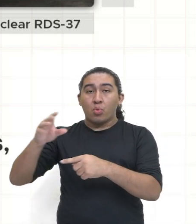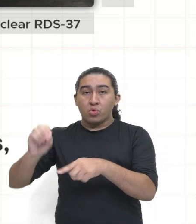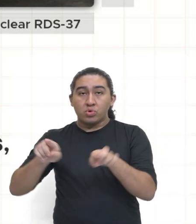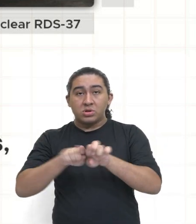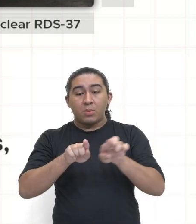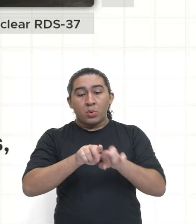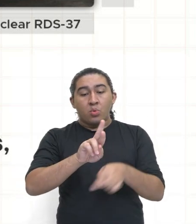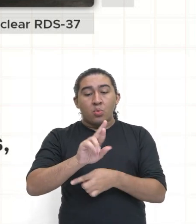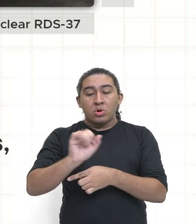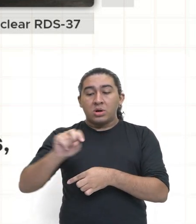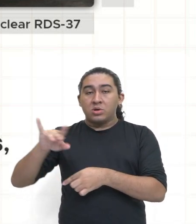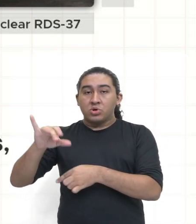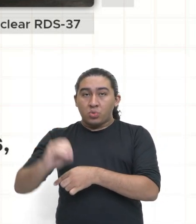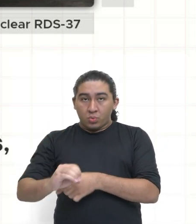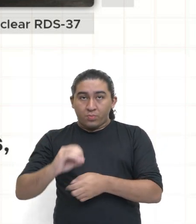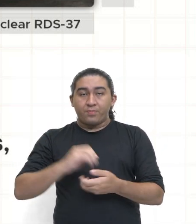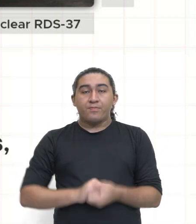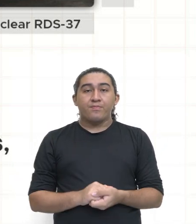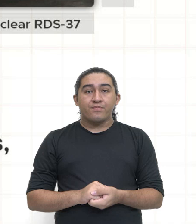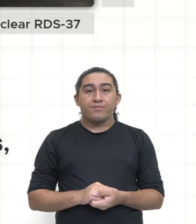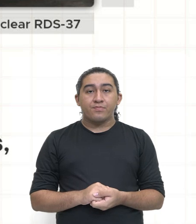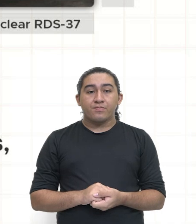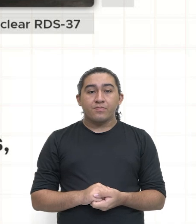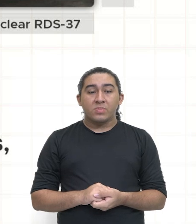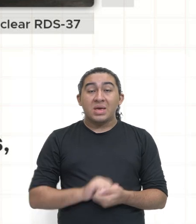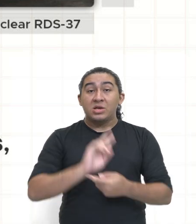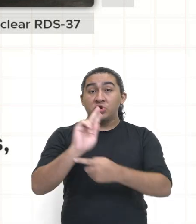urânio. E as bombas de hidrogênio elas vão ser